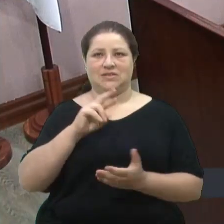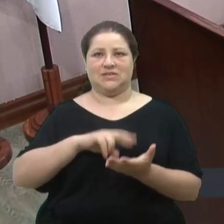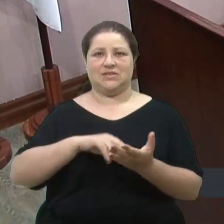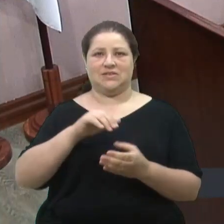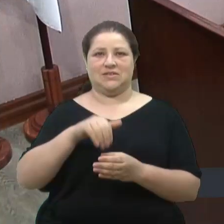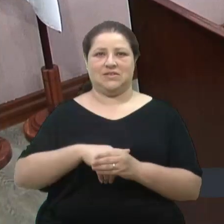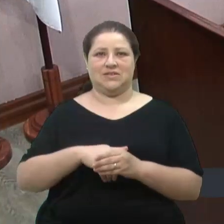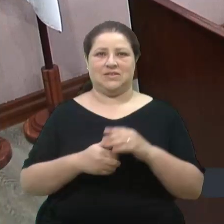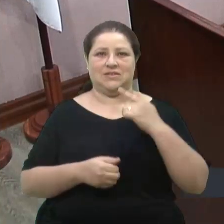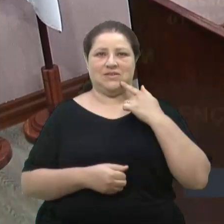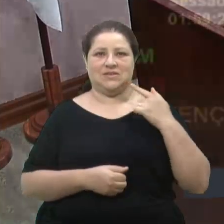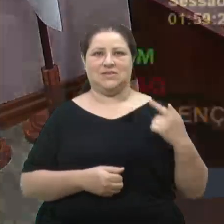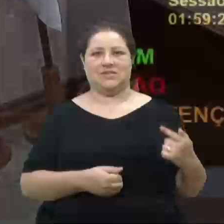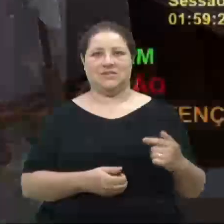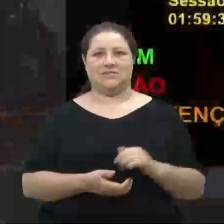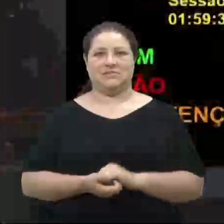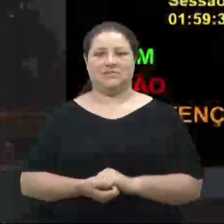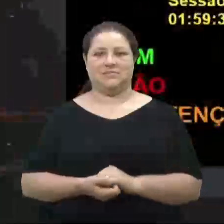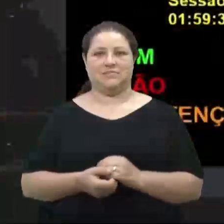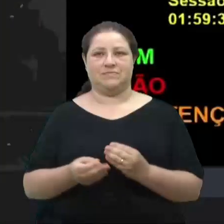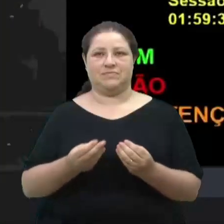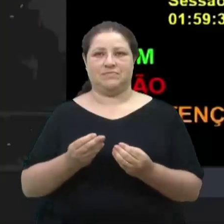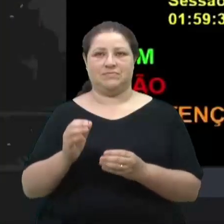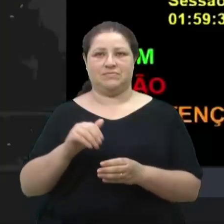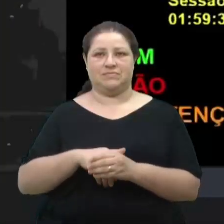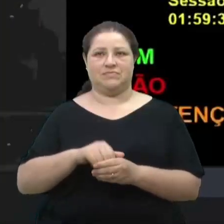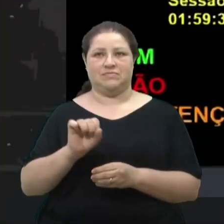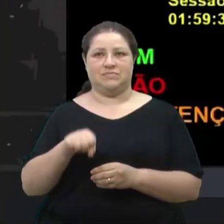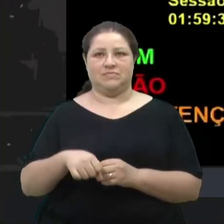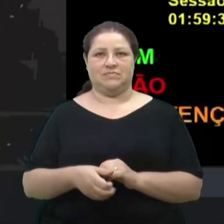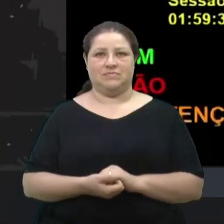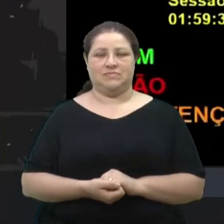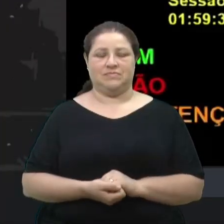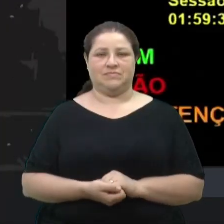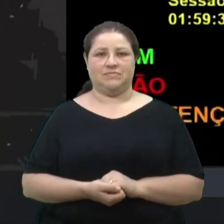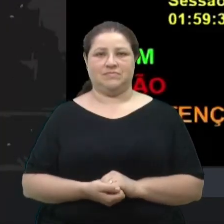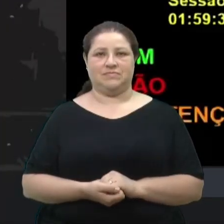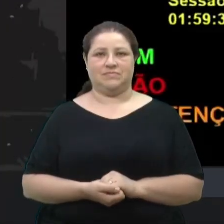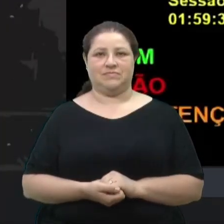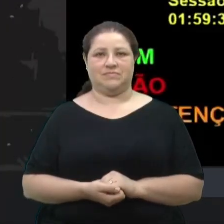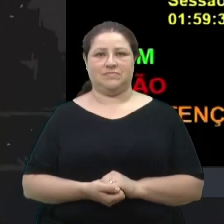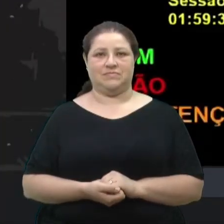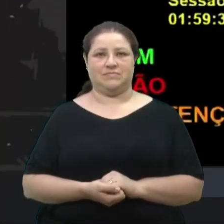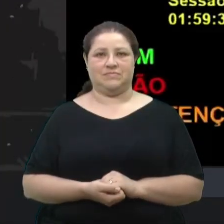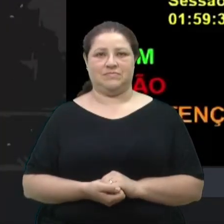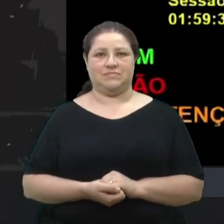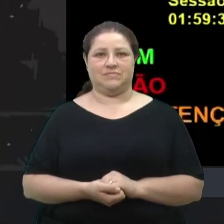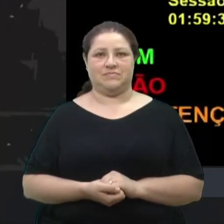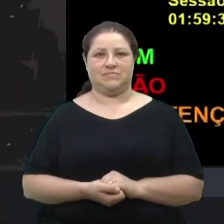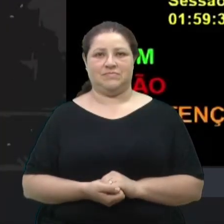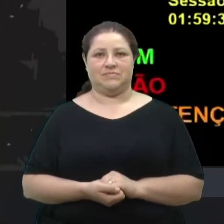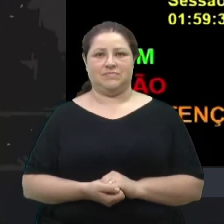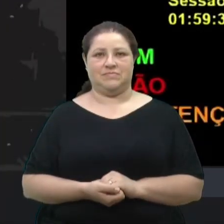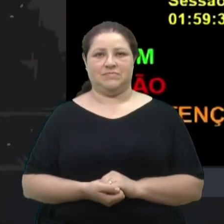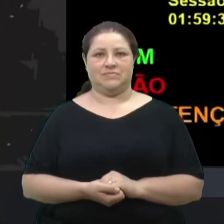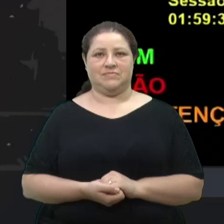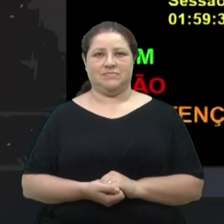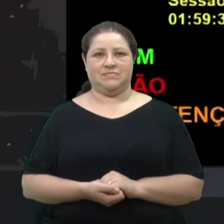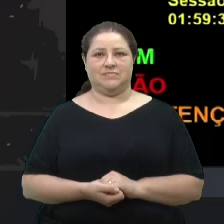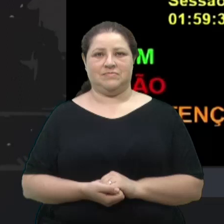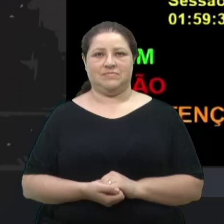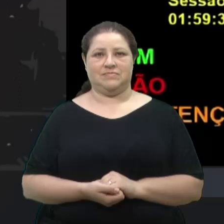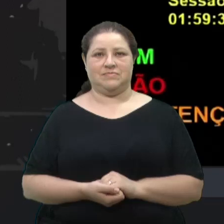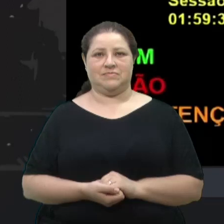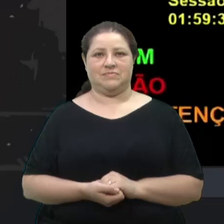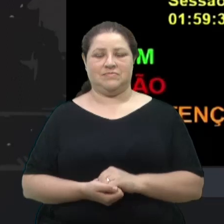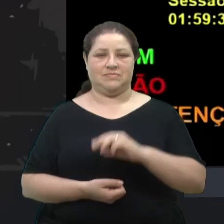Gladys Frisso, como vota? Eu voto favorável, senhor presidente. Obrigado, Gladys. Juliano,